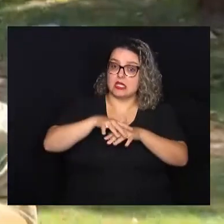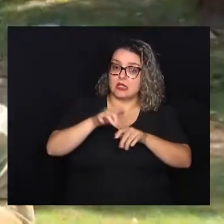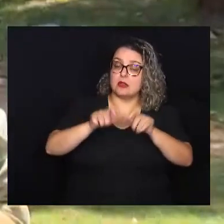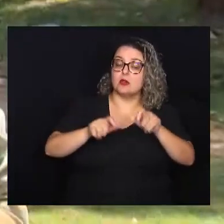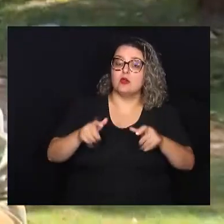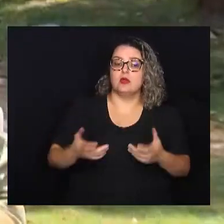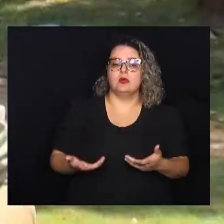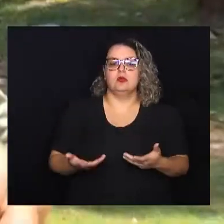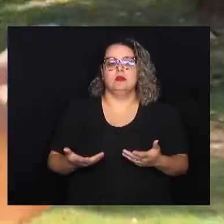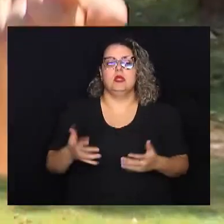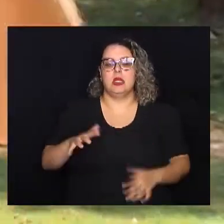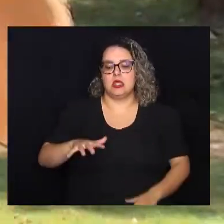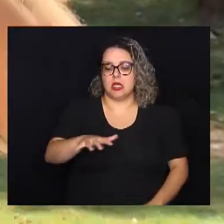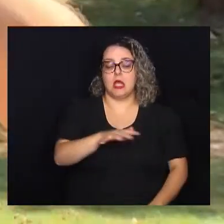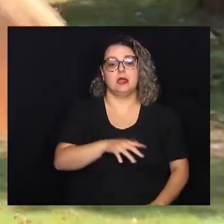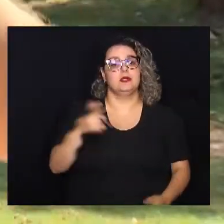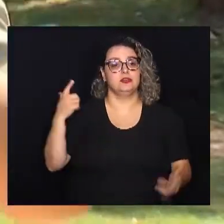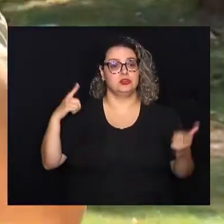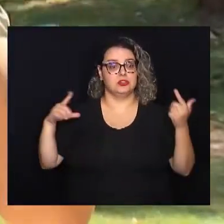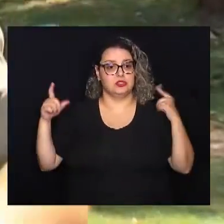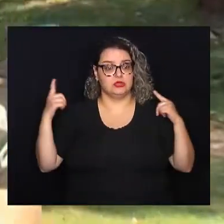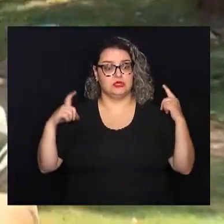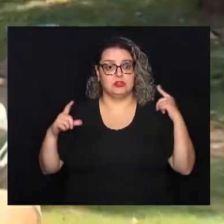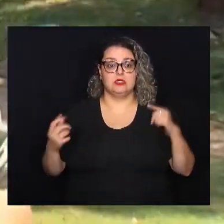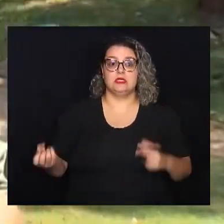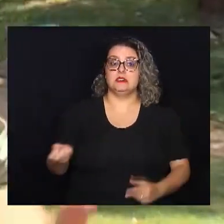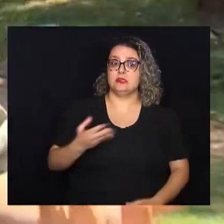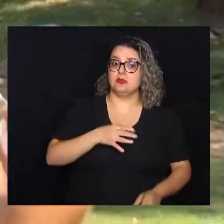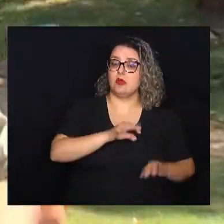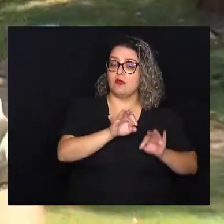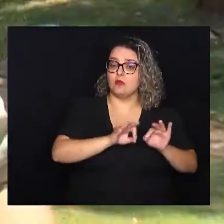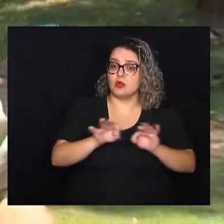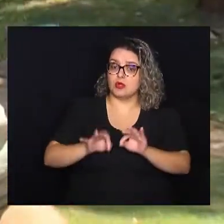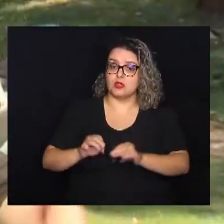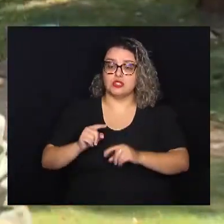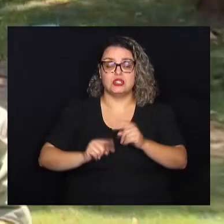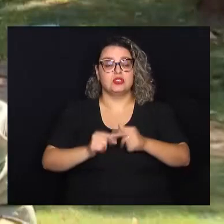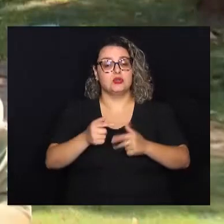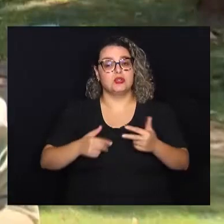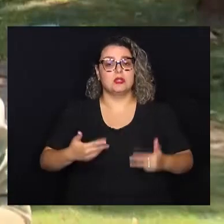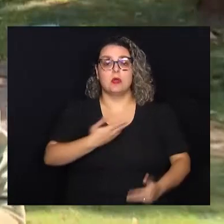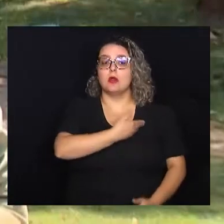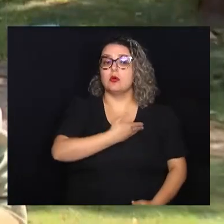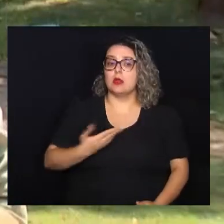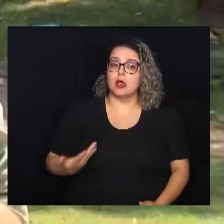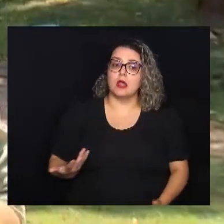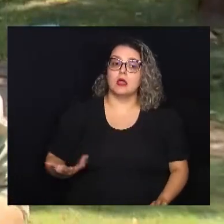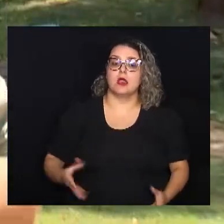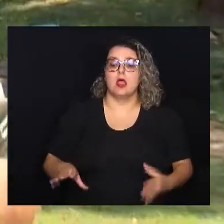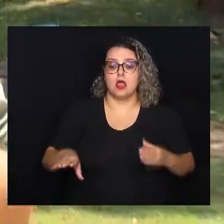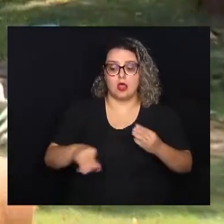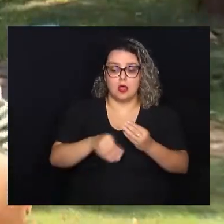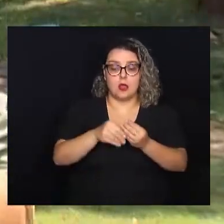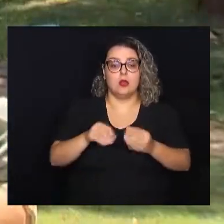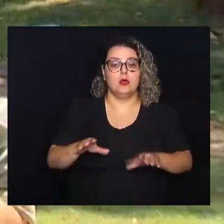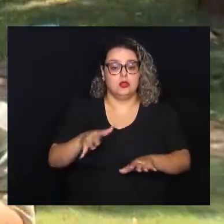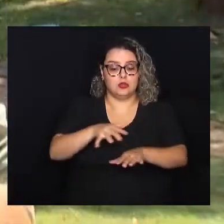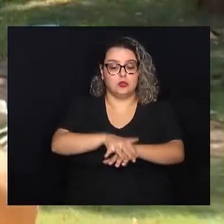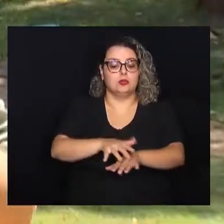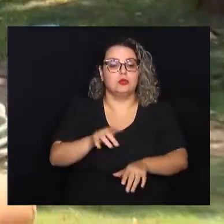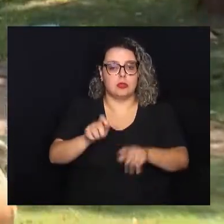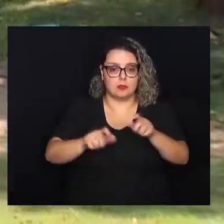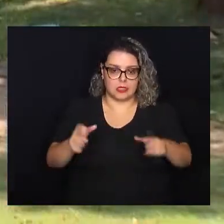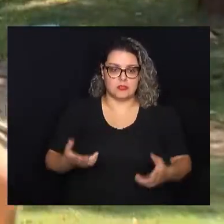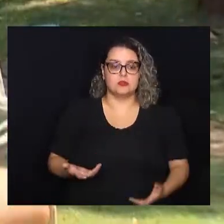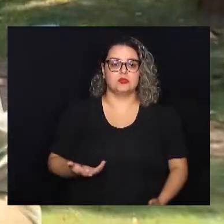em áreas de lazer e esse novo projeto de equipamentos é que agrega né a pessoa com deficiência Nós também